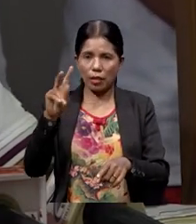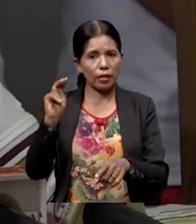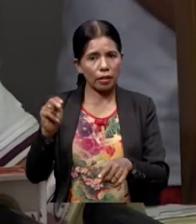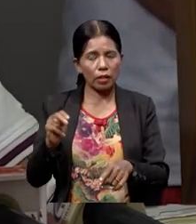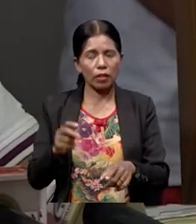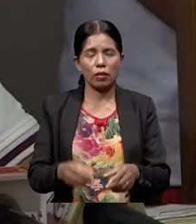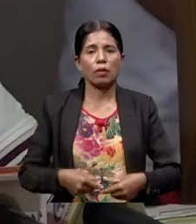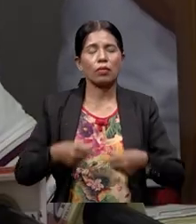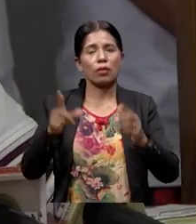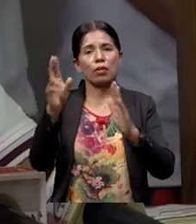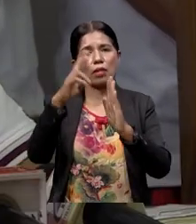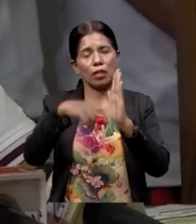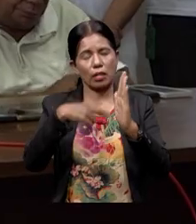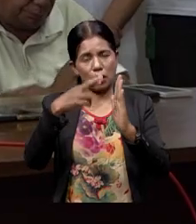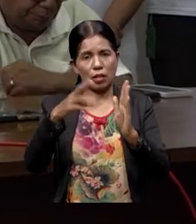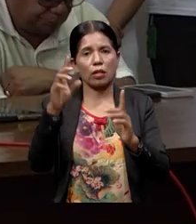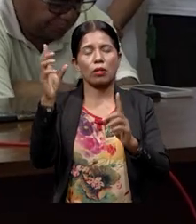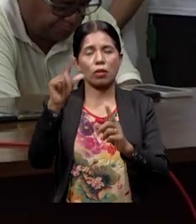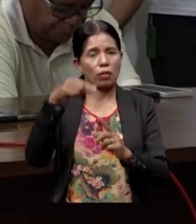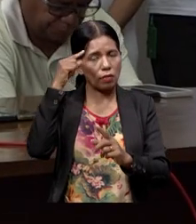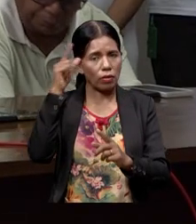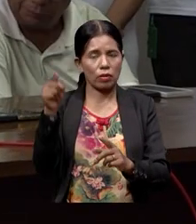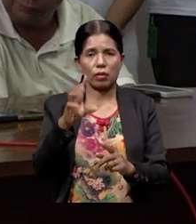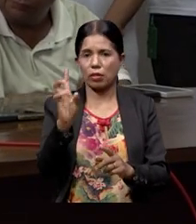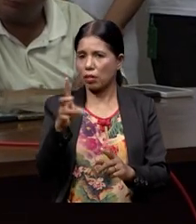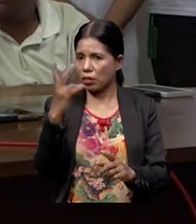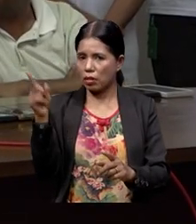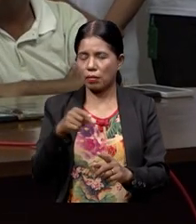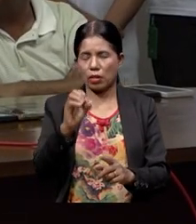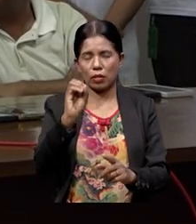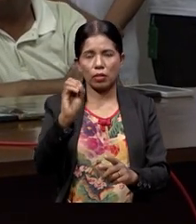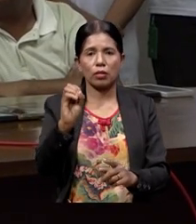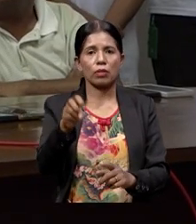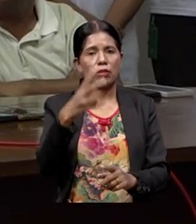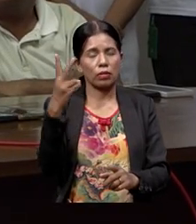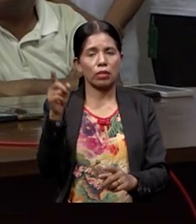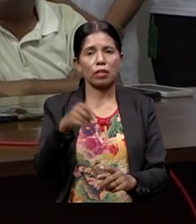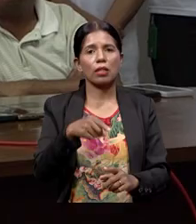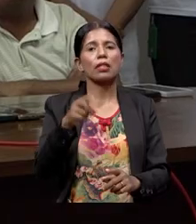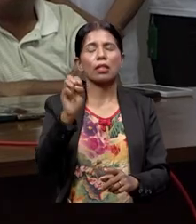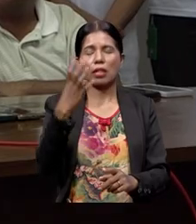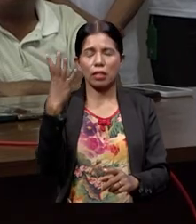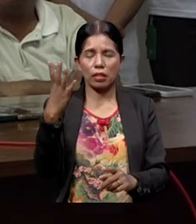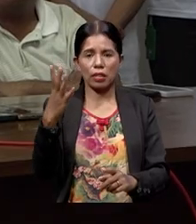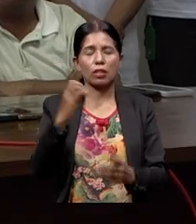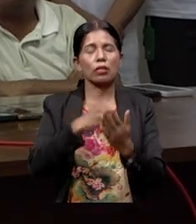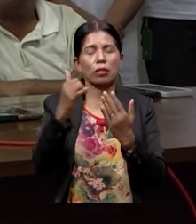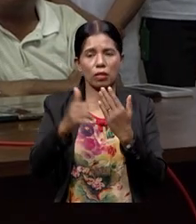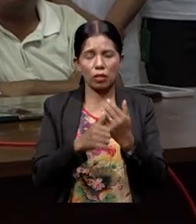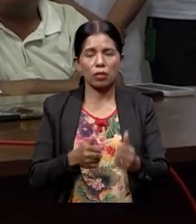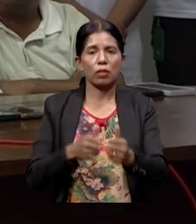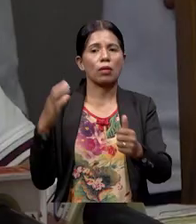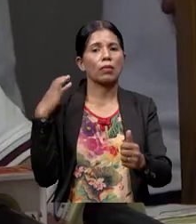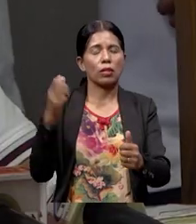se resolução governo número 17/2012, 13 de junho, foi competência da Câmara do Comércio, tuir Câmara do Comércio em Estatuto